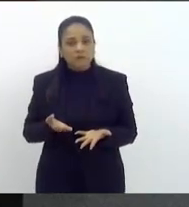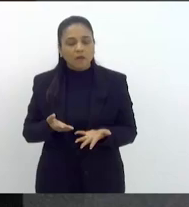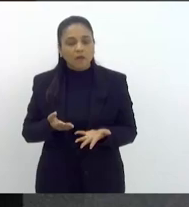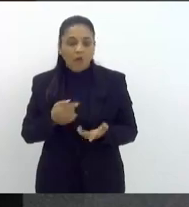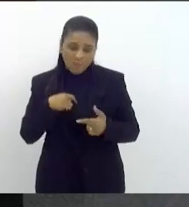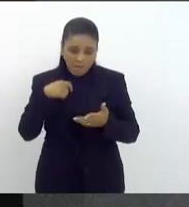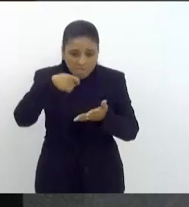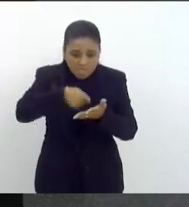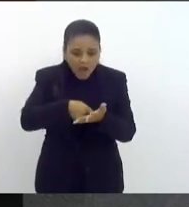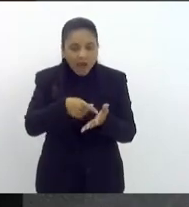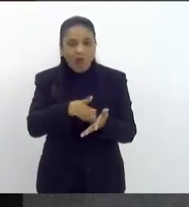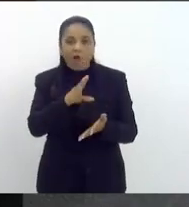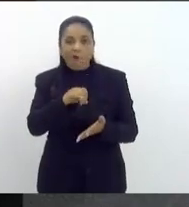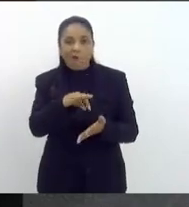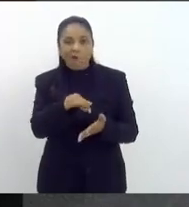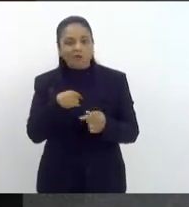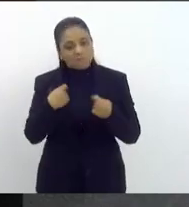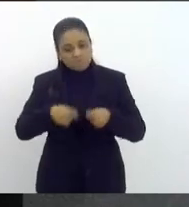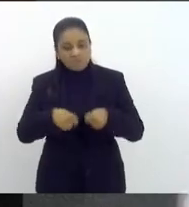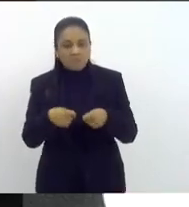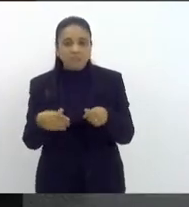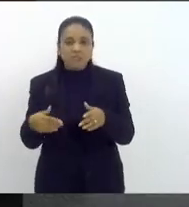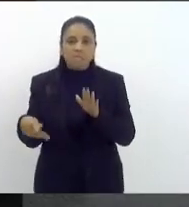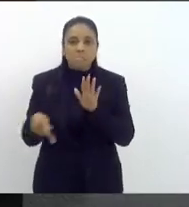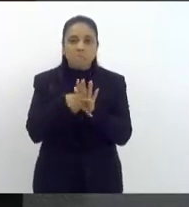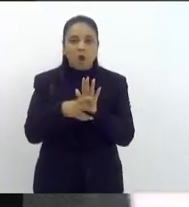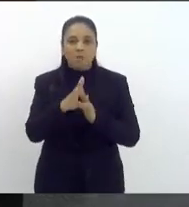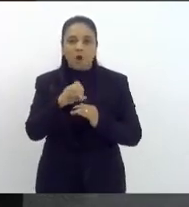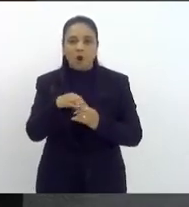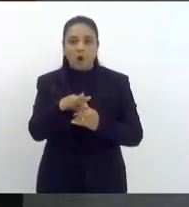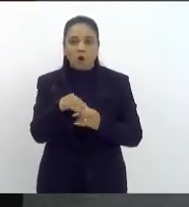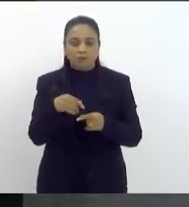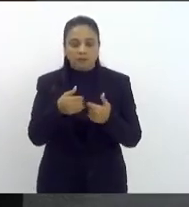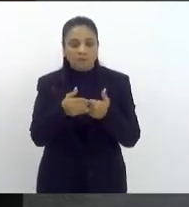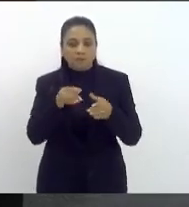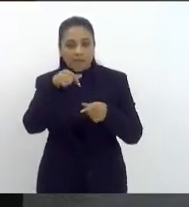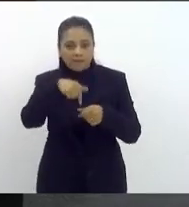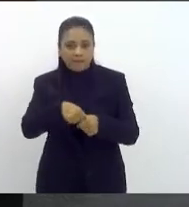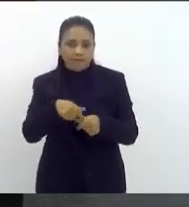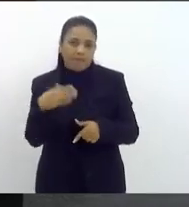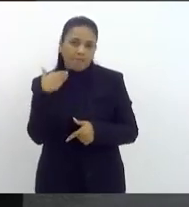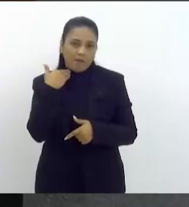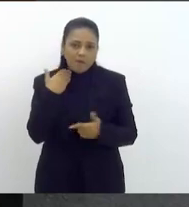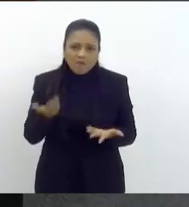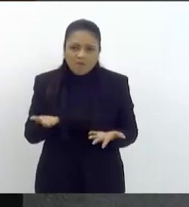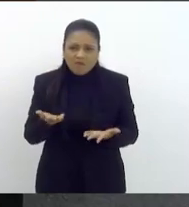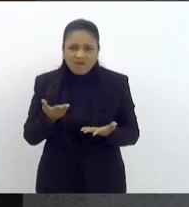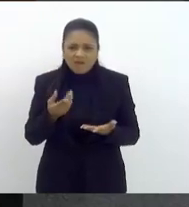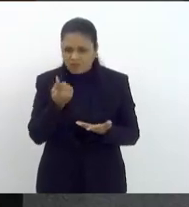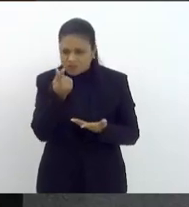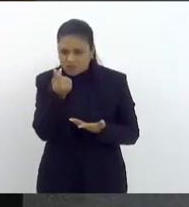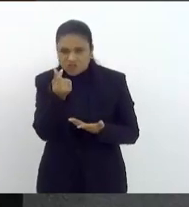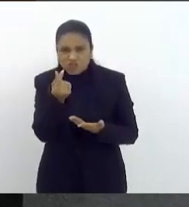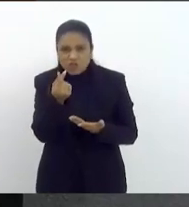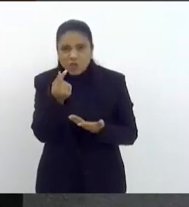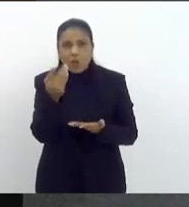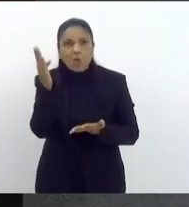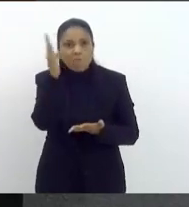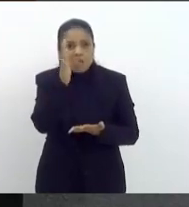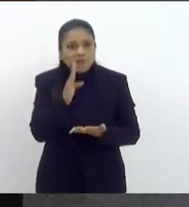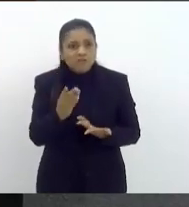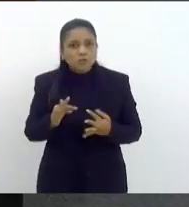pagar a conta dessa forma você tem que ser correntista mas espera aí o dinheiro corrente a moeda nacional